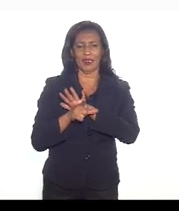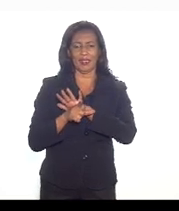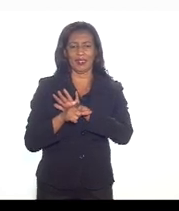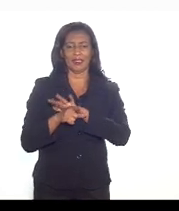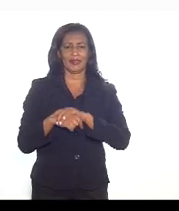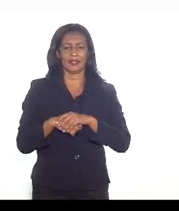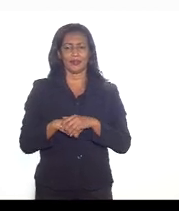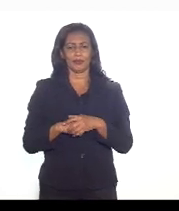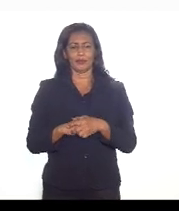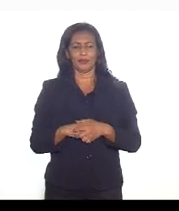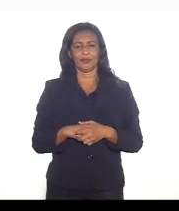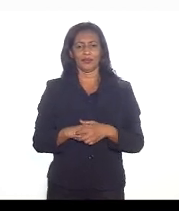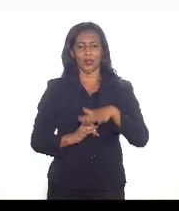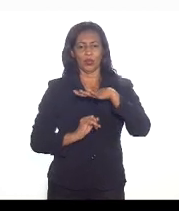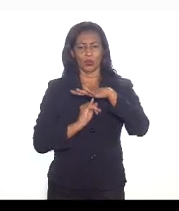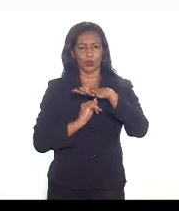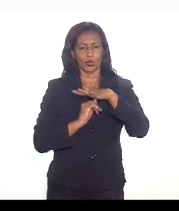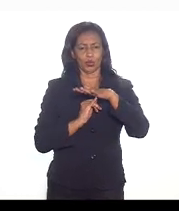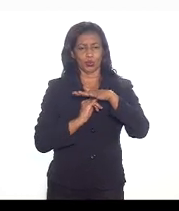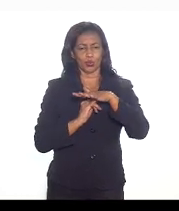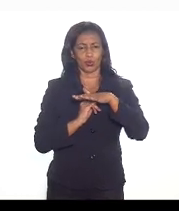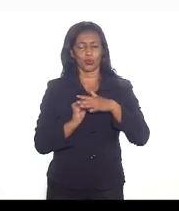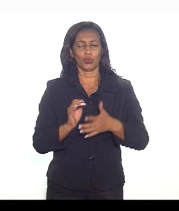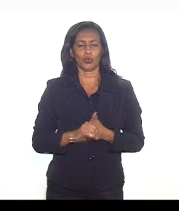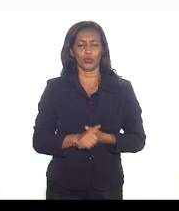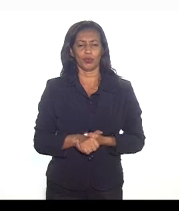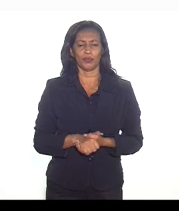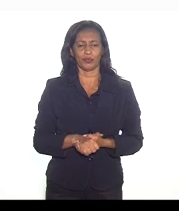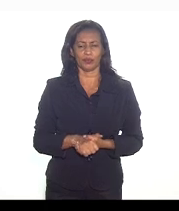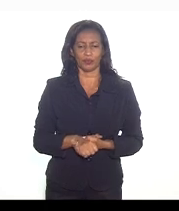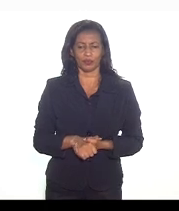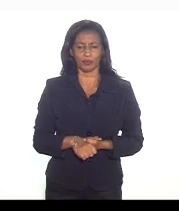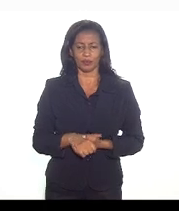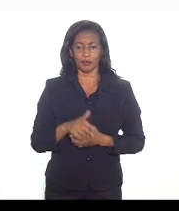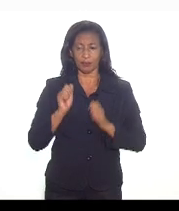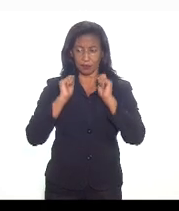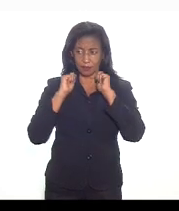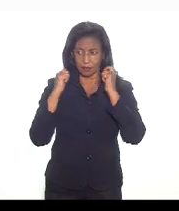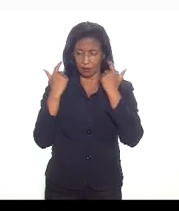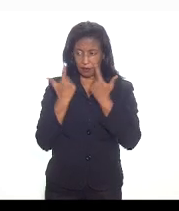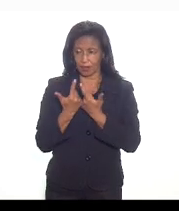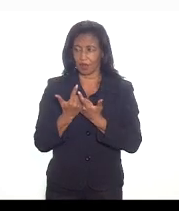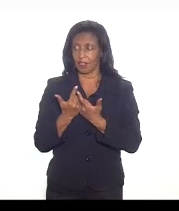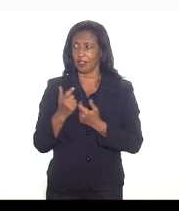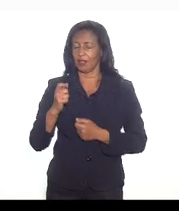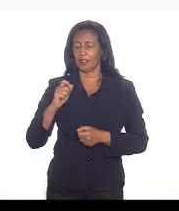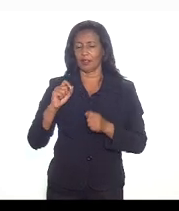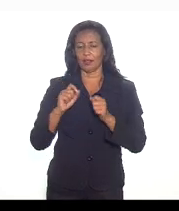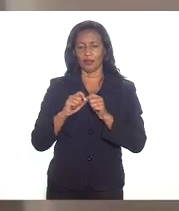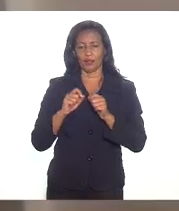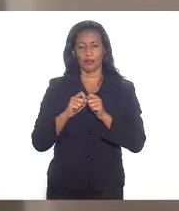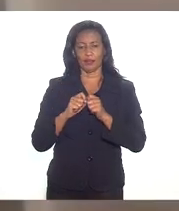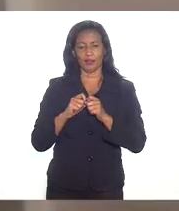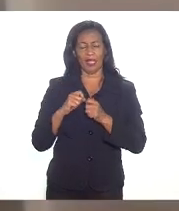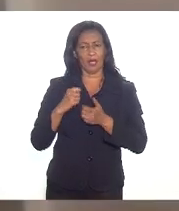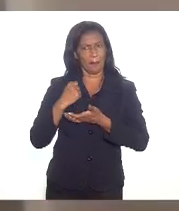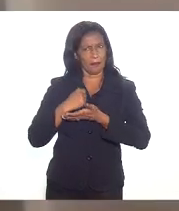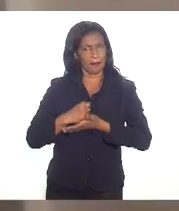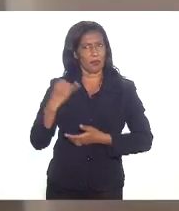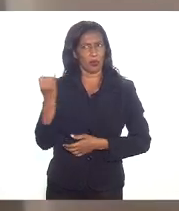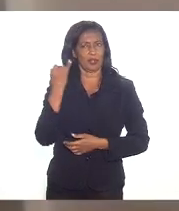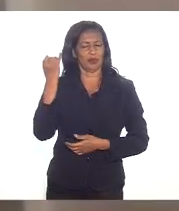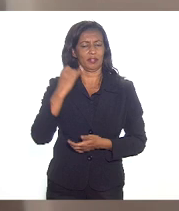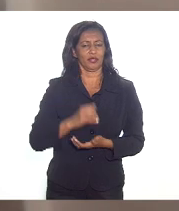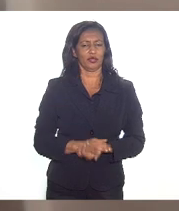eu sei que o Leomar estava nesse grupo, não sei, mas a Lerja, o conjunto da Lerja, teve um peso importante